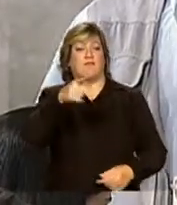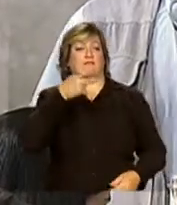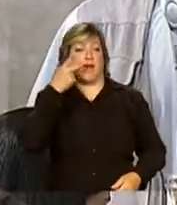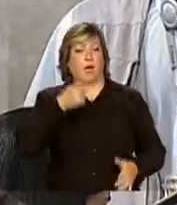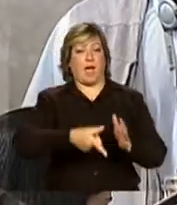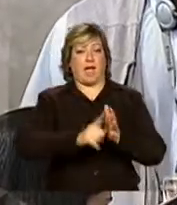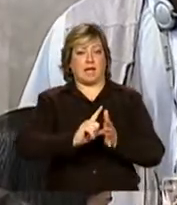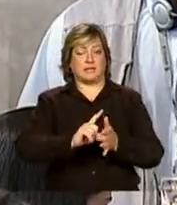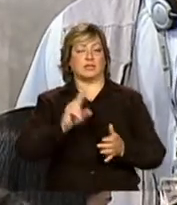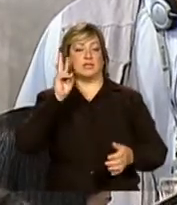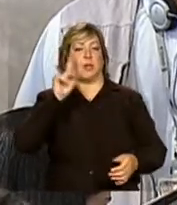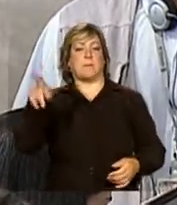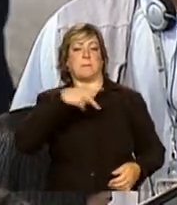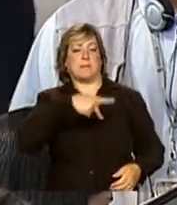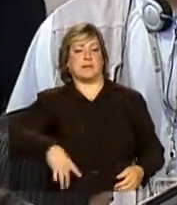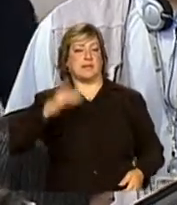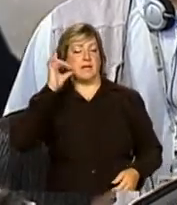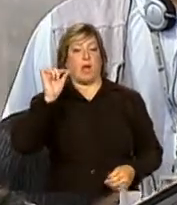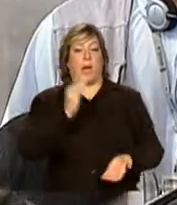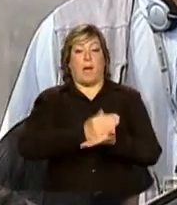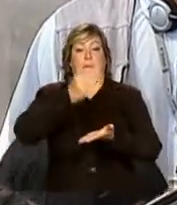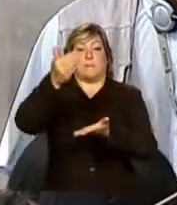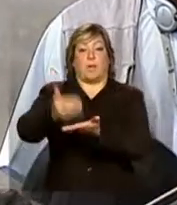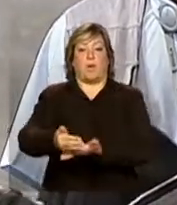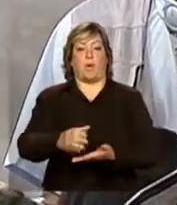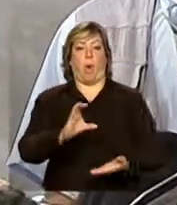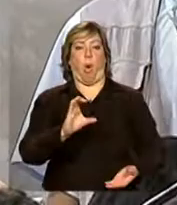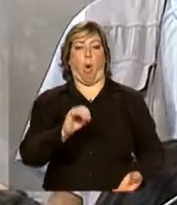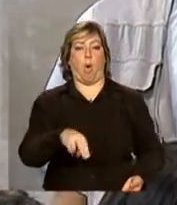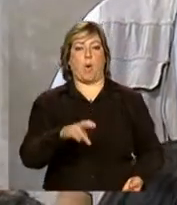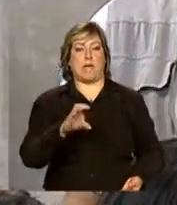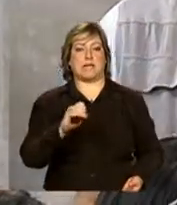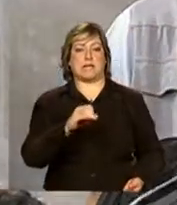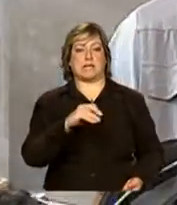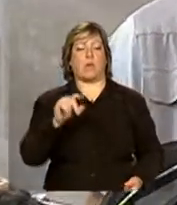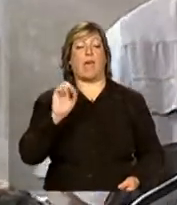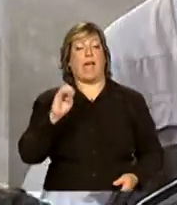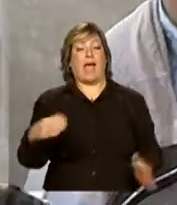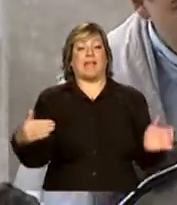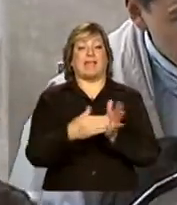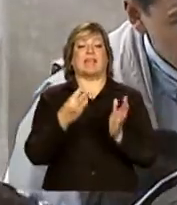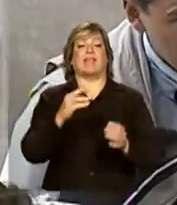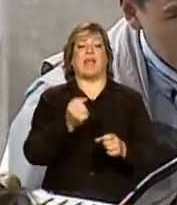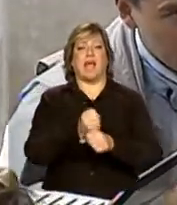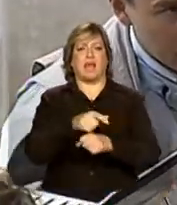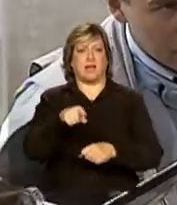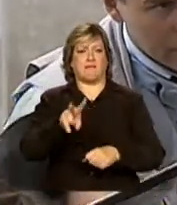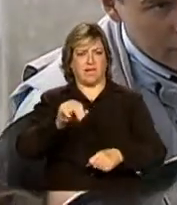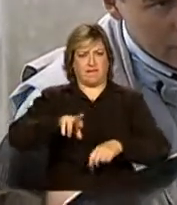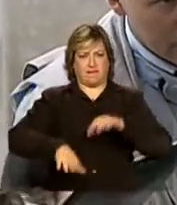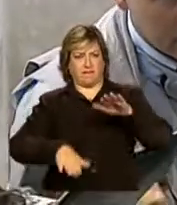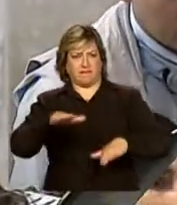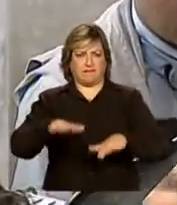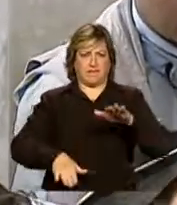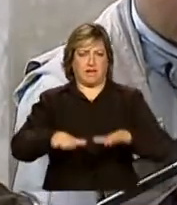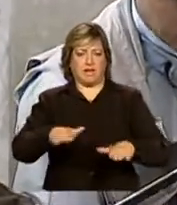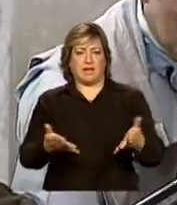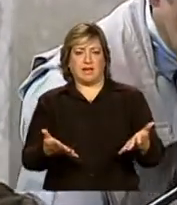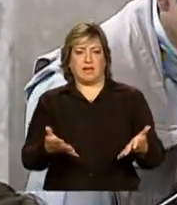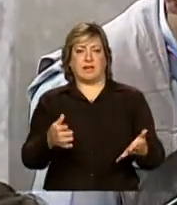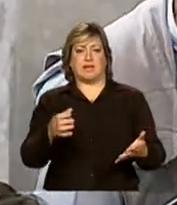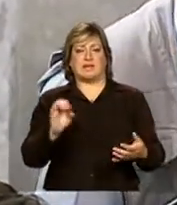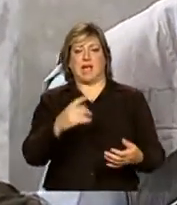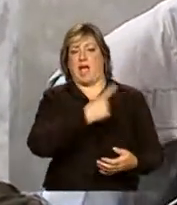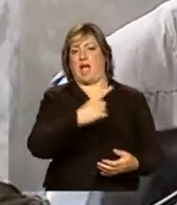a presidente, no discurso, que a prorrogação das concessões é por até 30 anos. Eu queria saber se ela vai variar caso